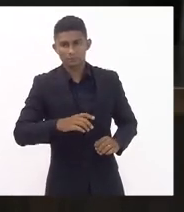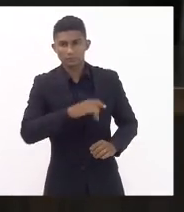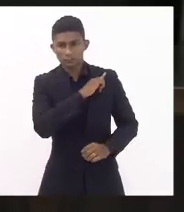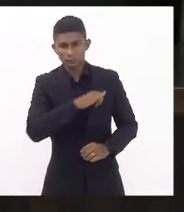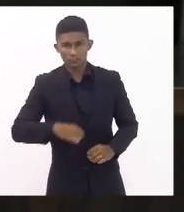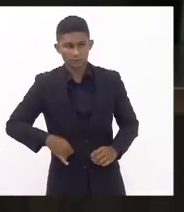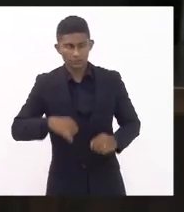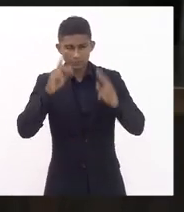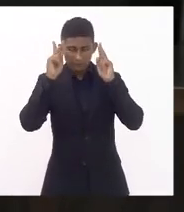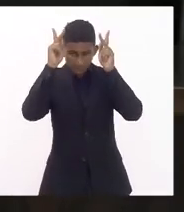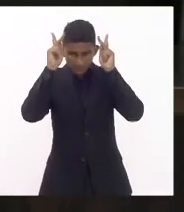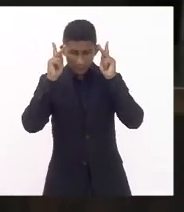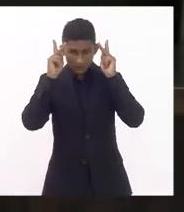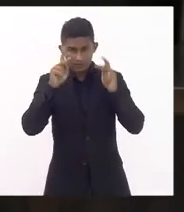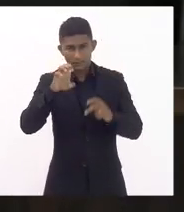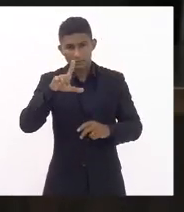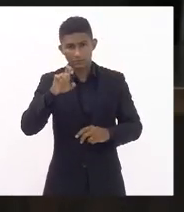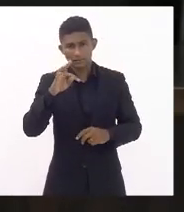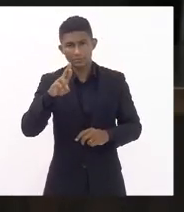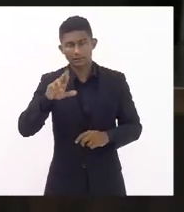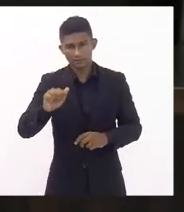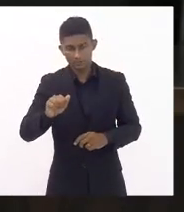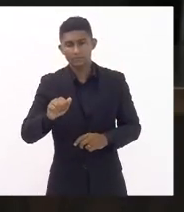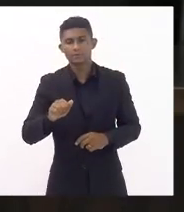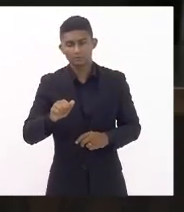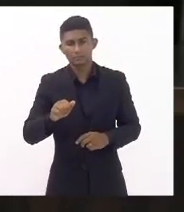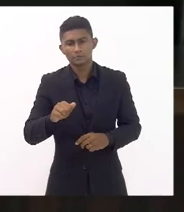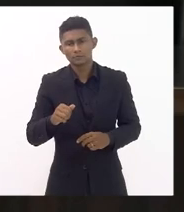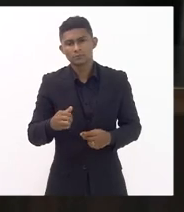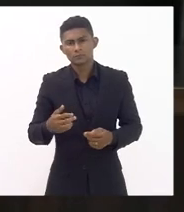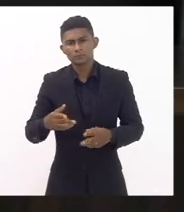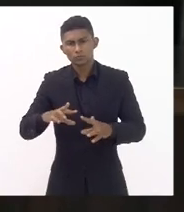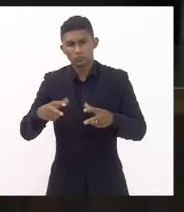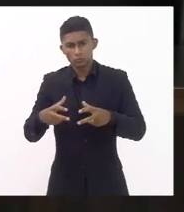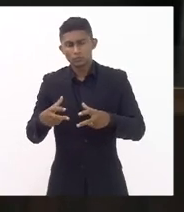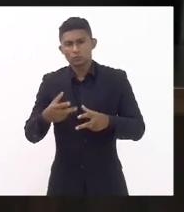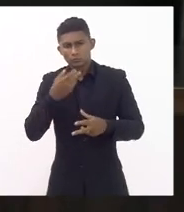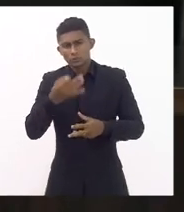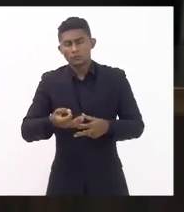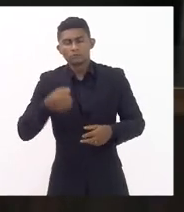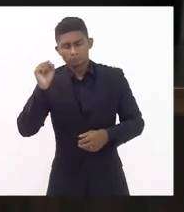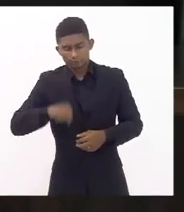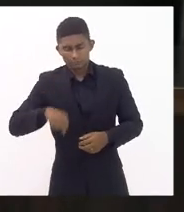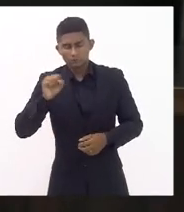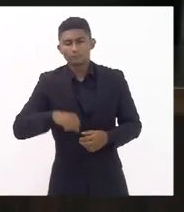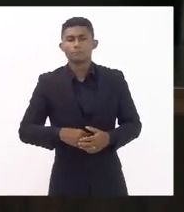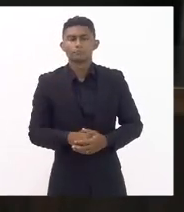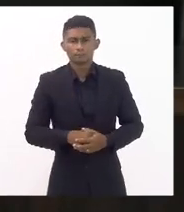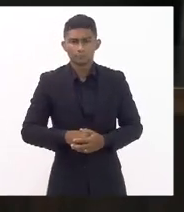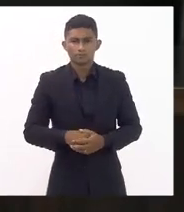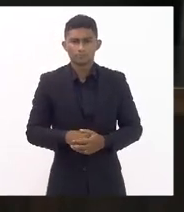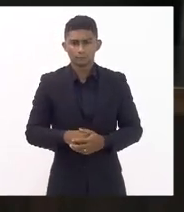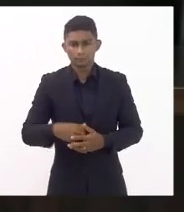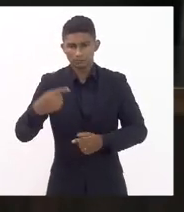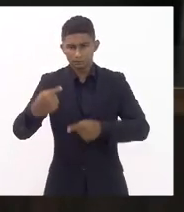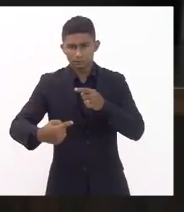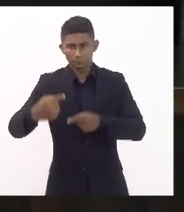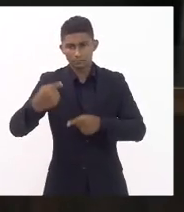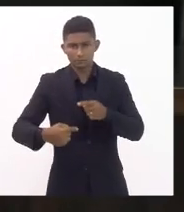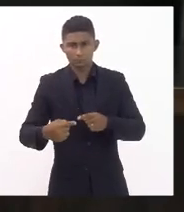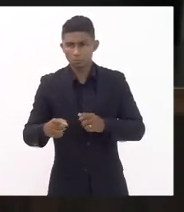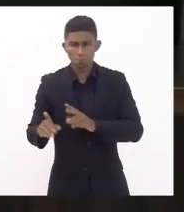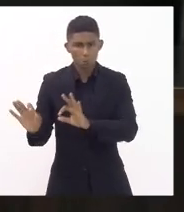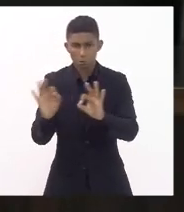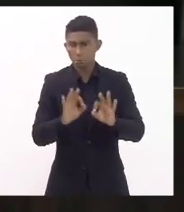Eletra Giovanni Marconi. Parecida à Comissão de Normas Internas e Proporções Externas, favorável, relator deputado Rodrigo Amorim. Em discussão, não havendo que